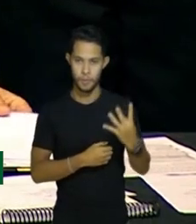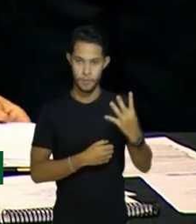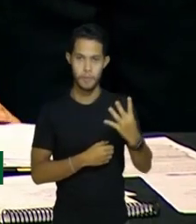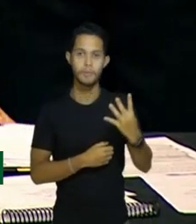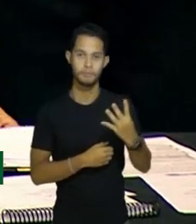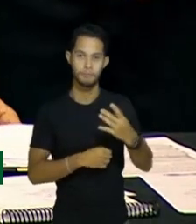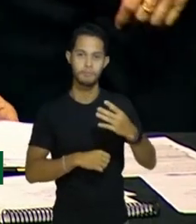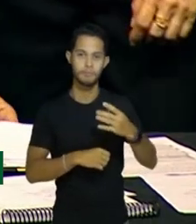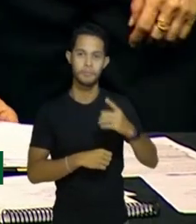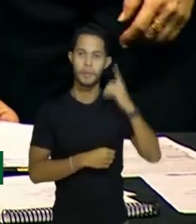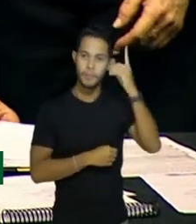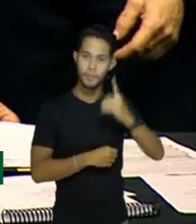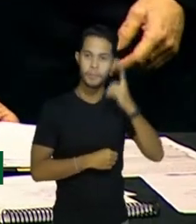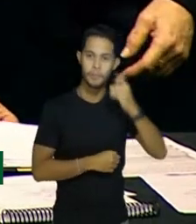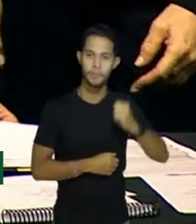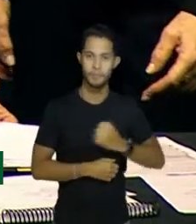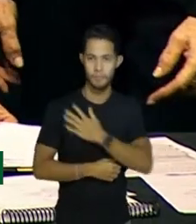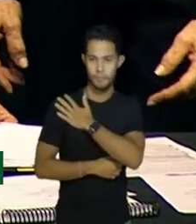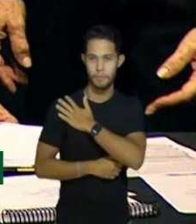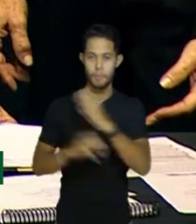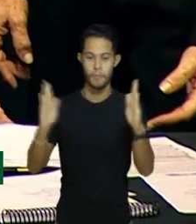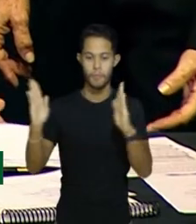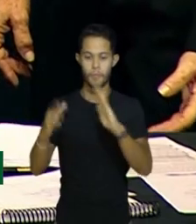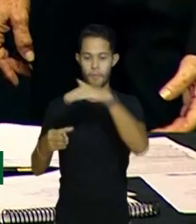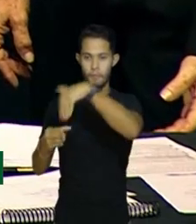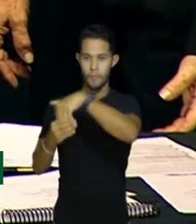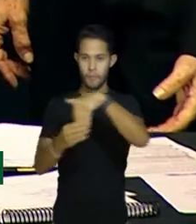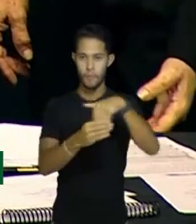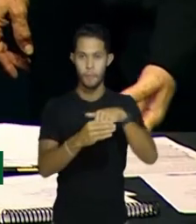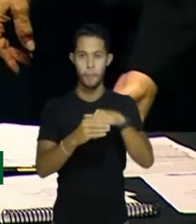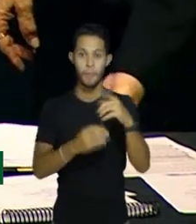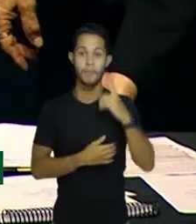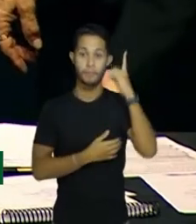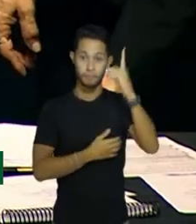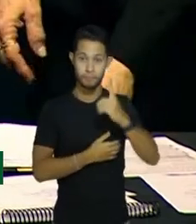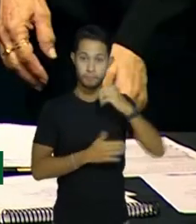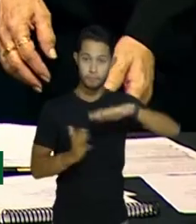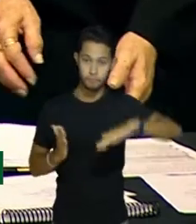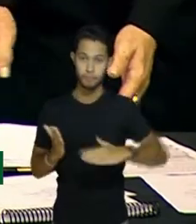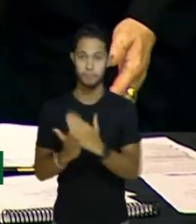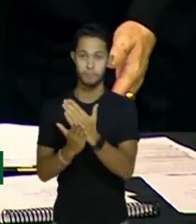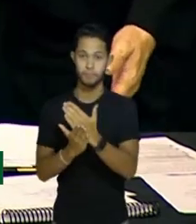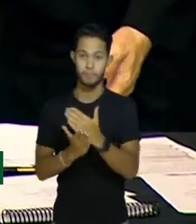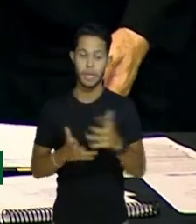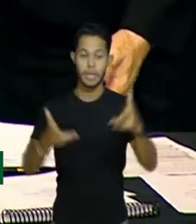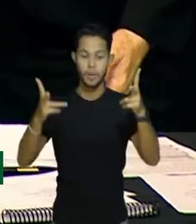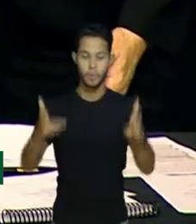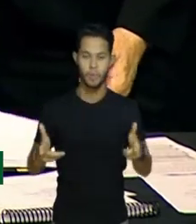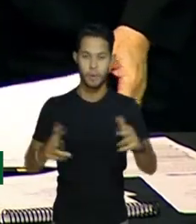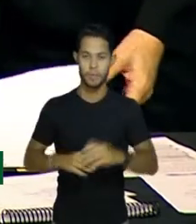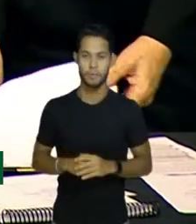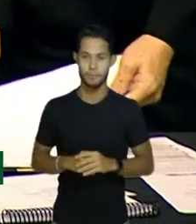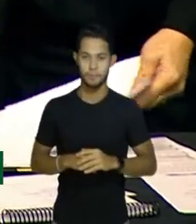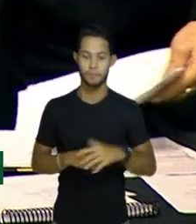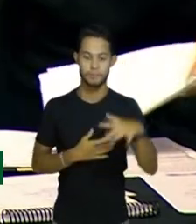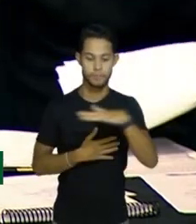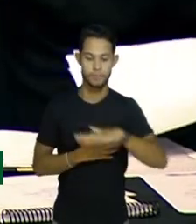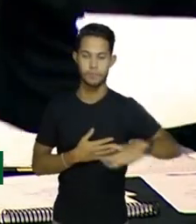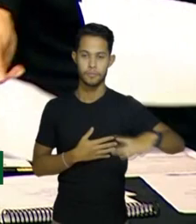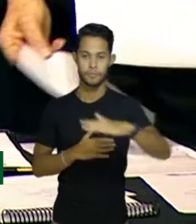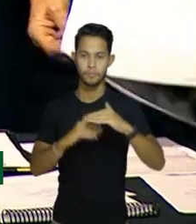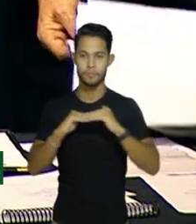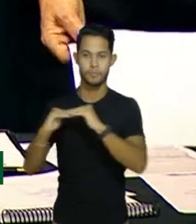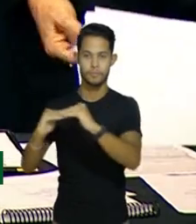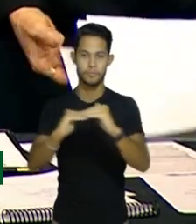outros. Em votação, deputados que aprovam, permaneçam como se encontram. Aprovado por unanimidade. Pedidos